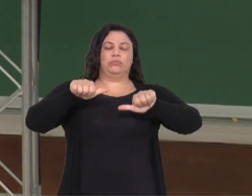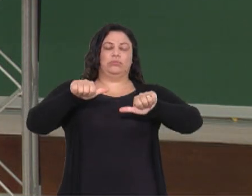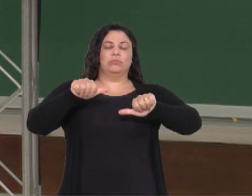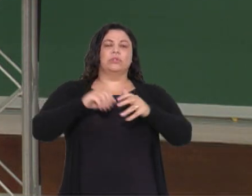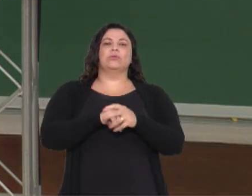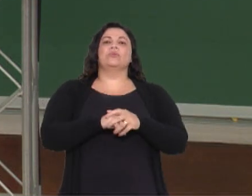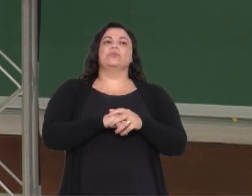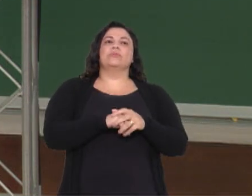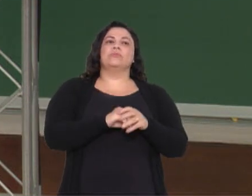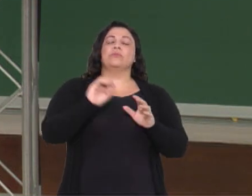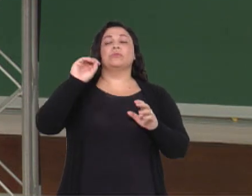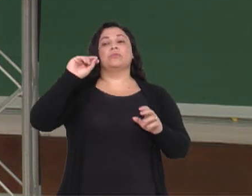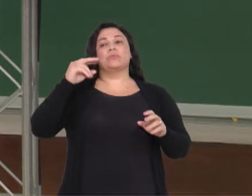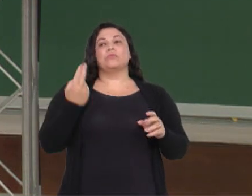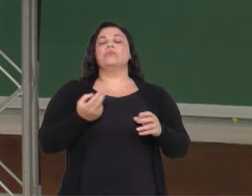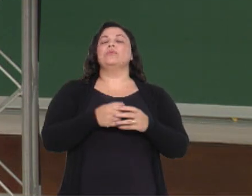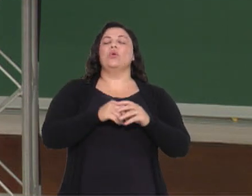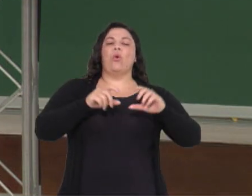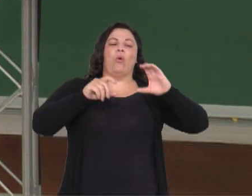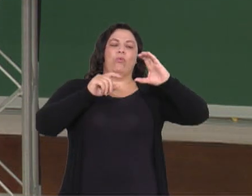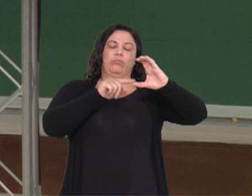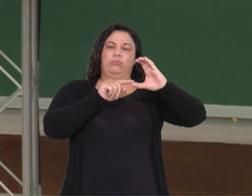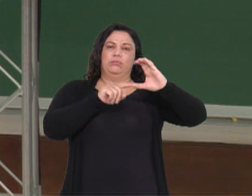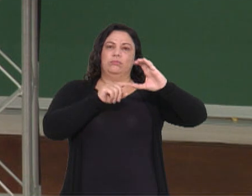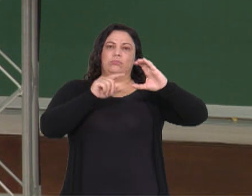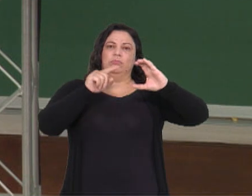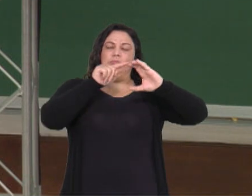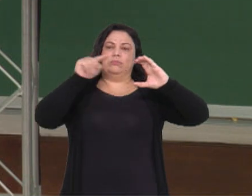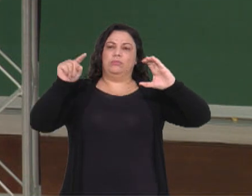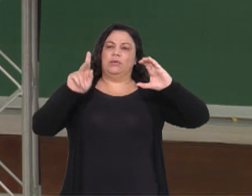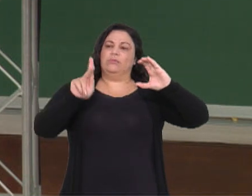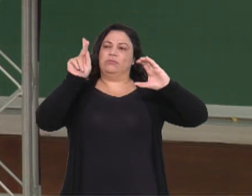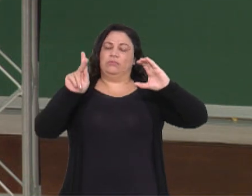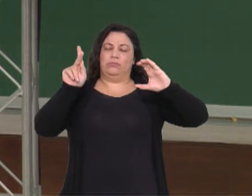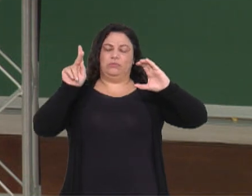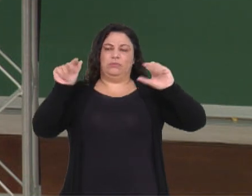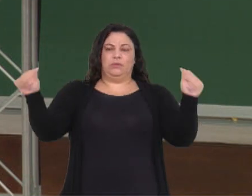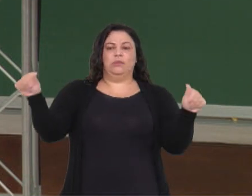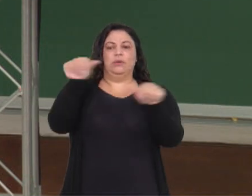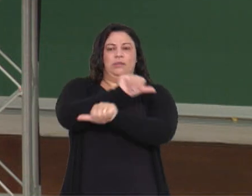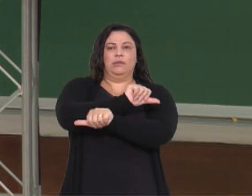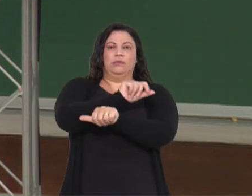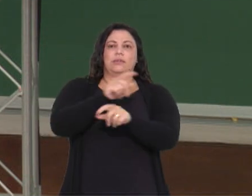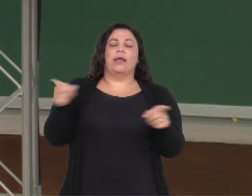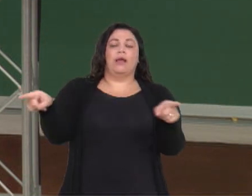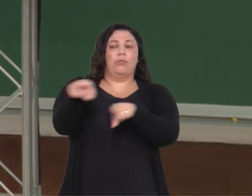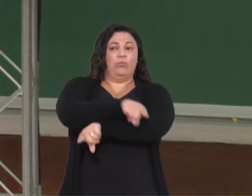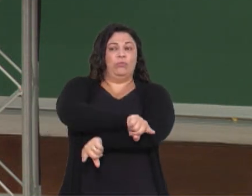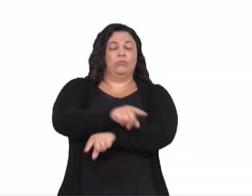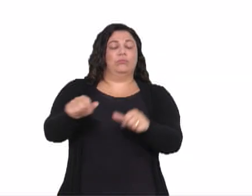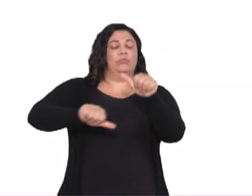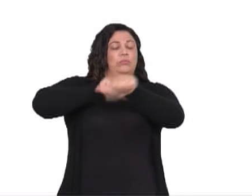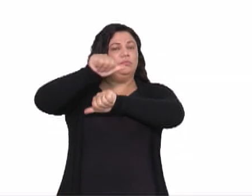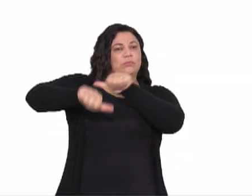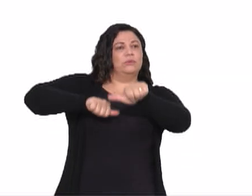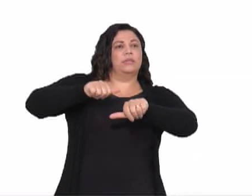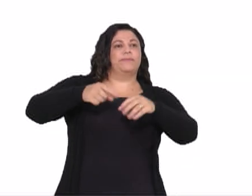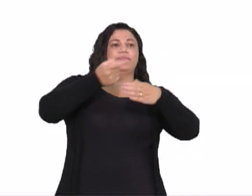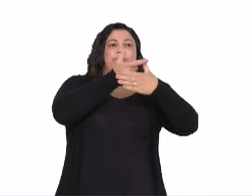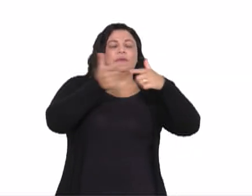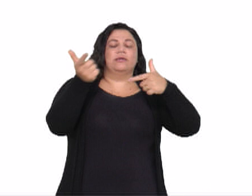em metro, ou transforma o comprimento em quilômetro. Você tem que optar essa transformação. Então aqui, na divisão, vai